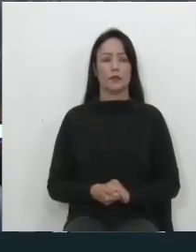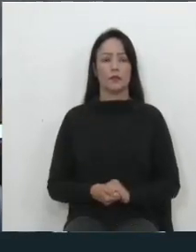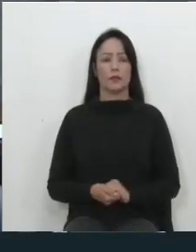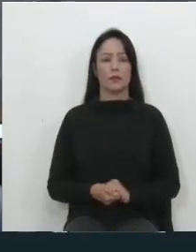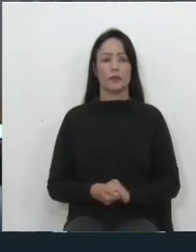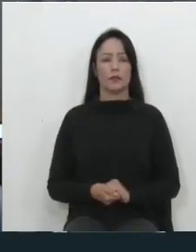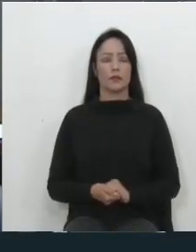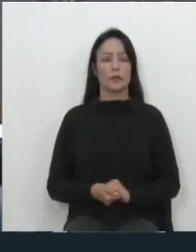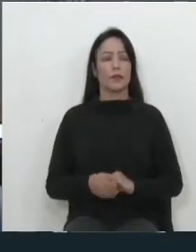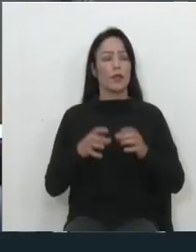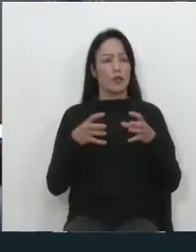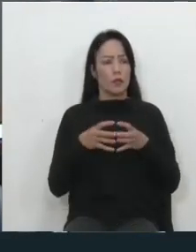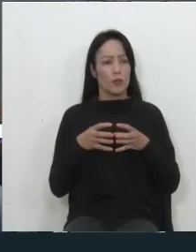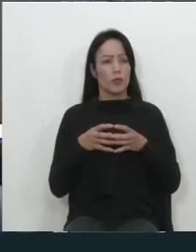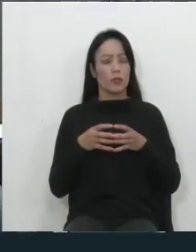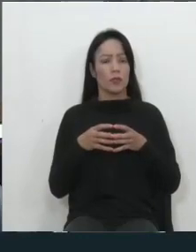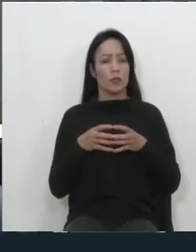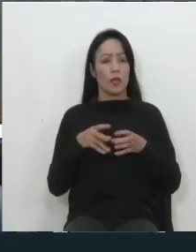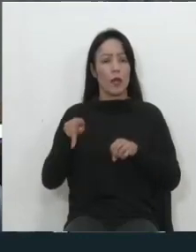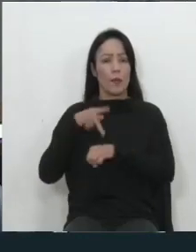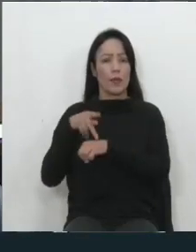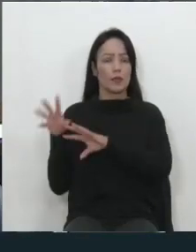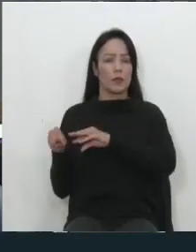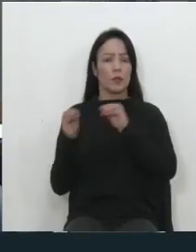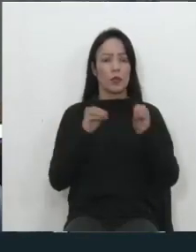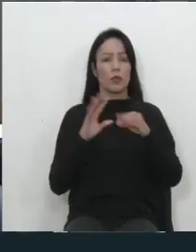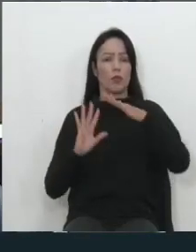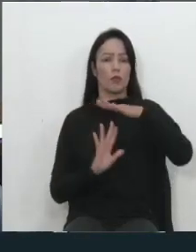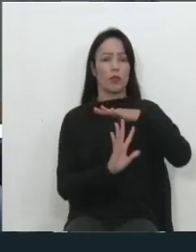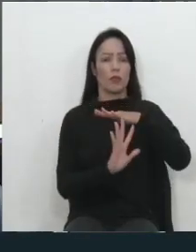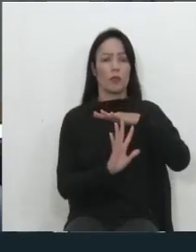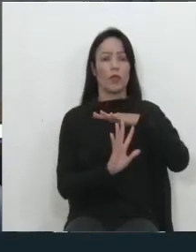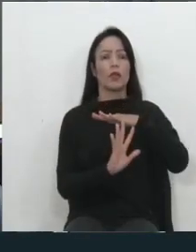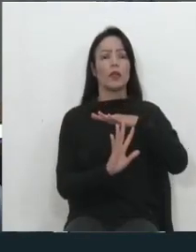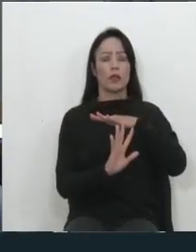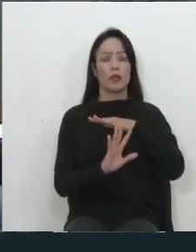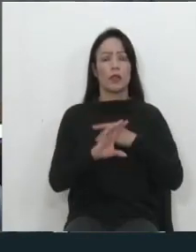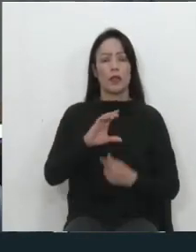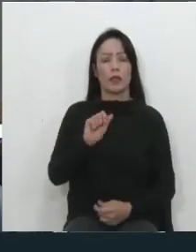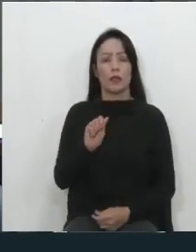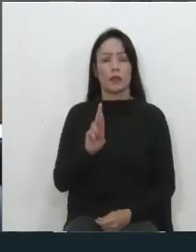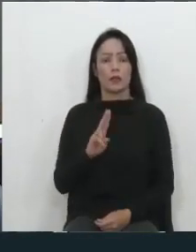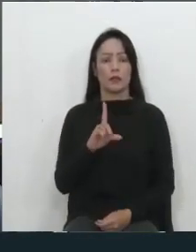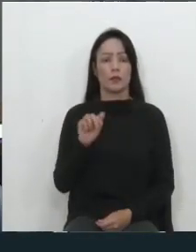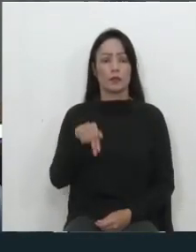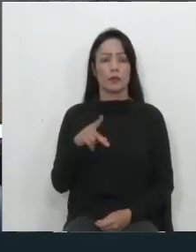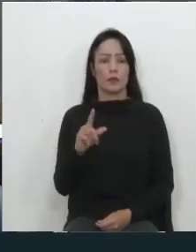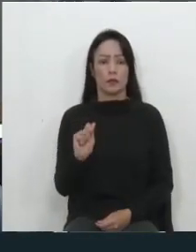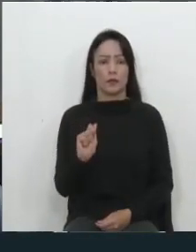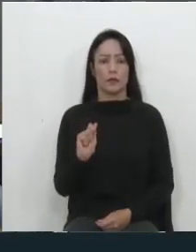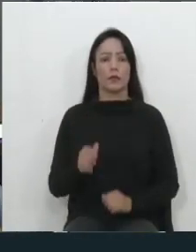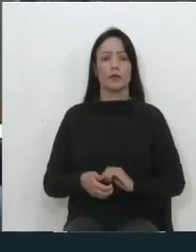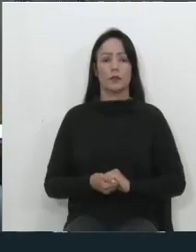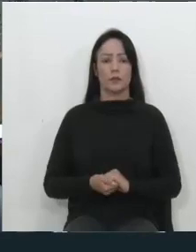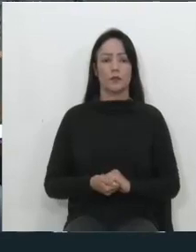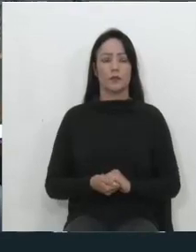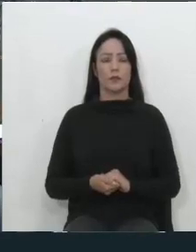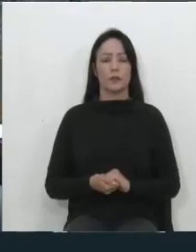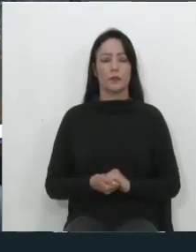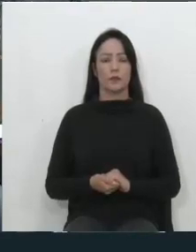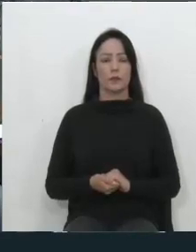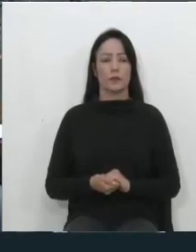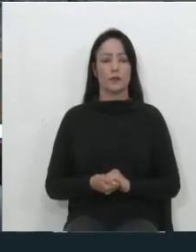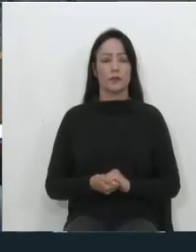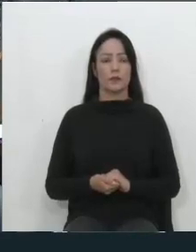Na Comissão dos Imigrantes, dos Refugiados, vereadora Carlinda Tinoco, Republicanos.